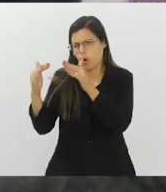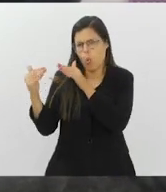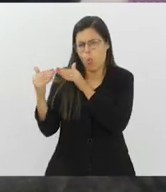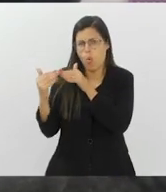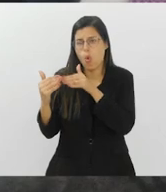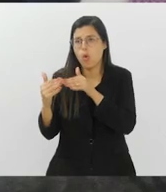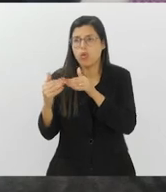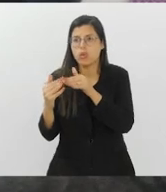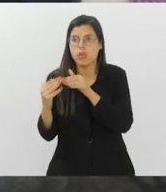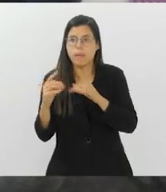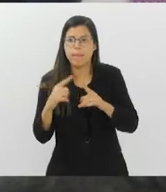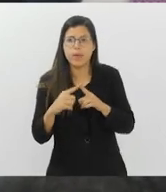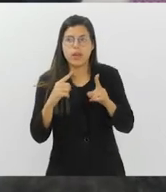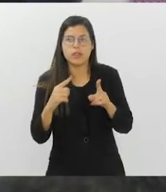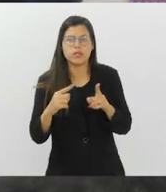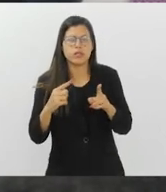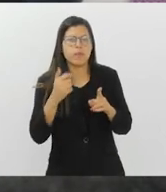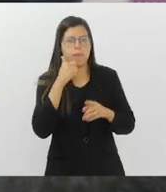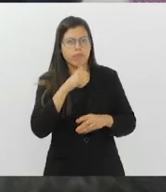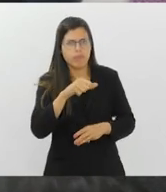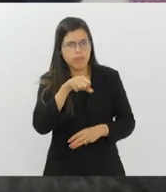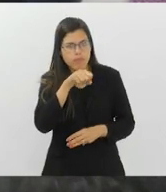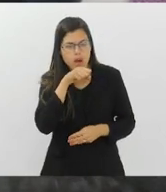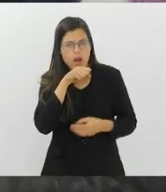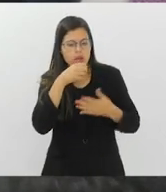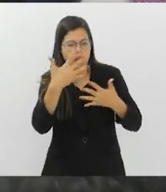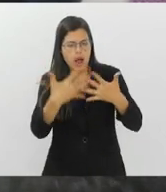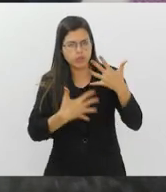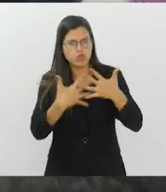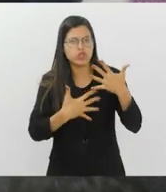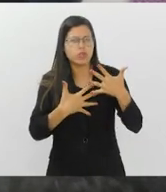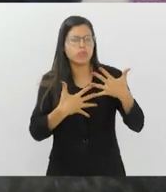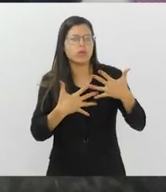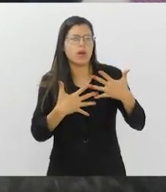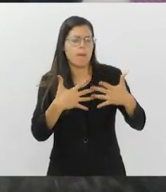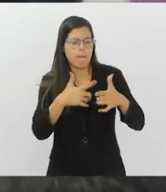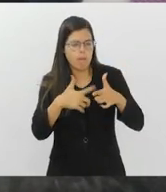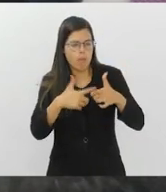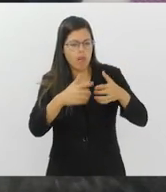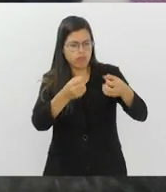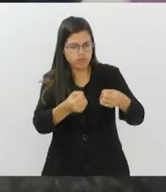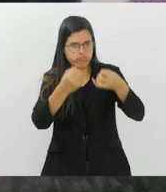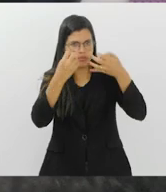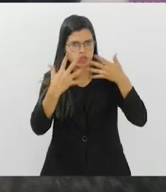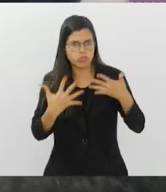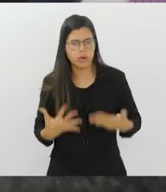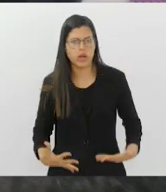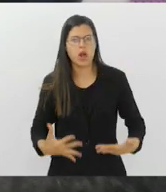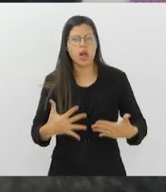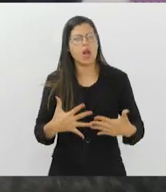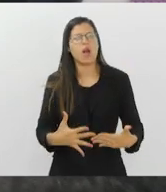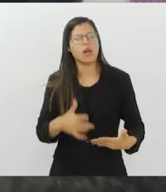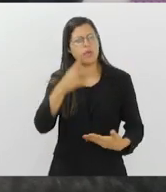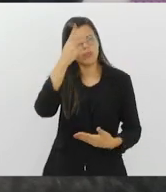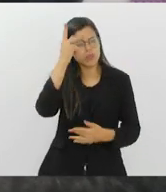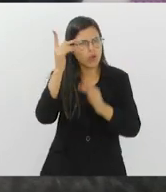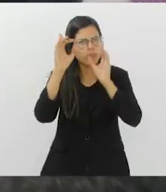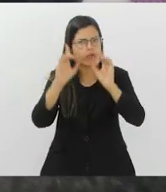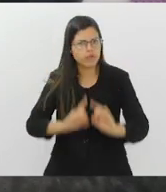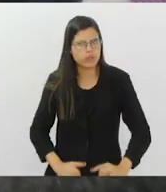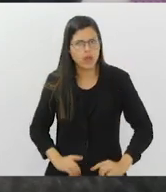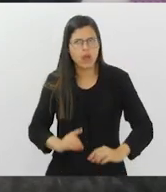as mães atípicas, de todos os seus problemas da pessoa com deficiência, doença